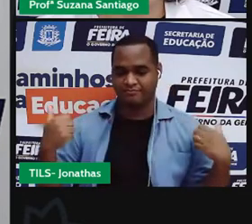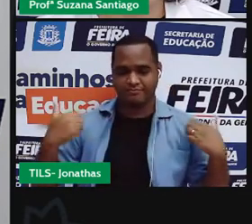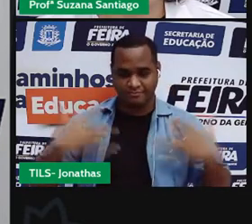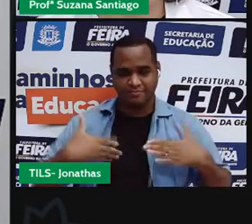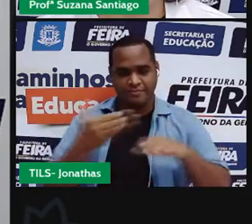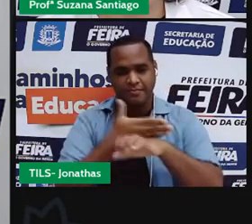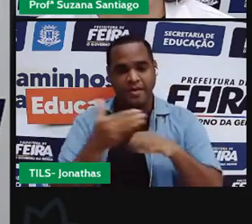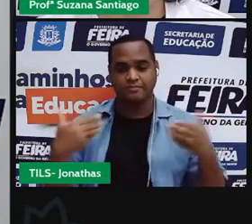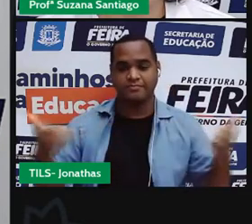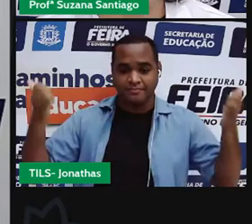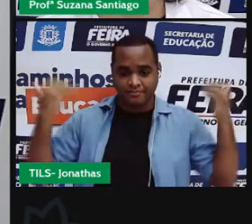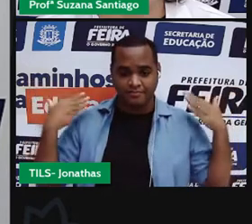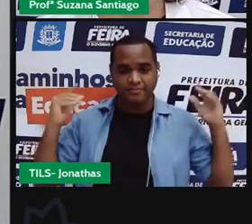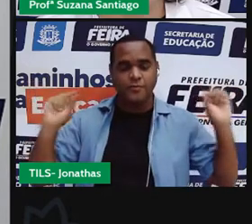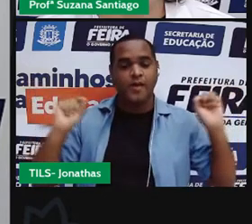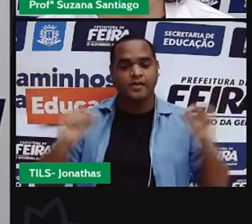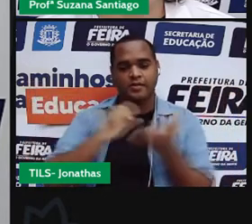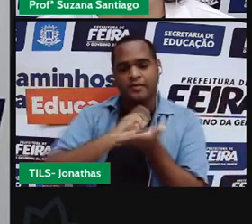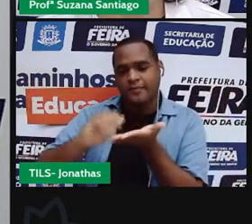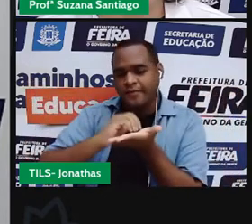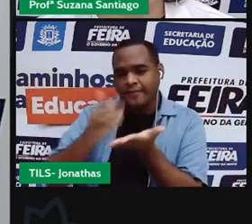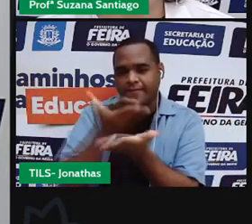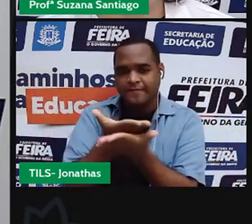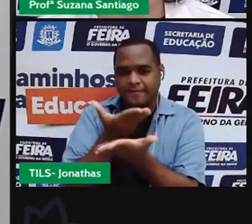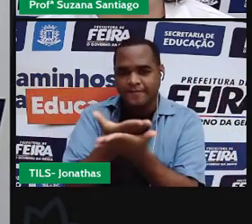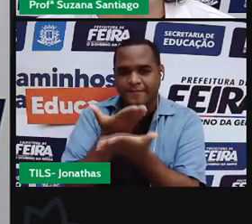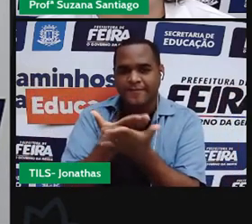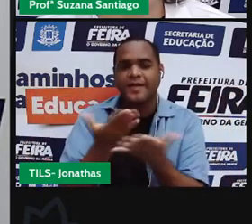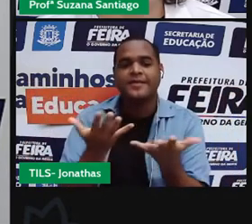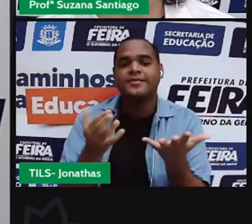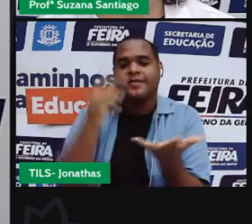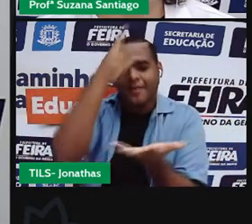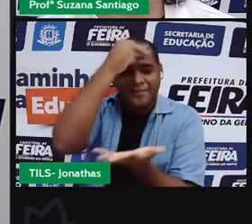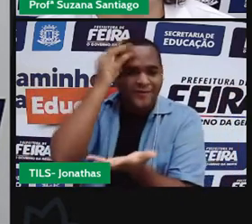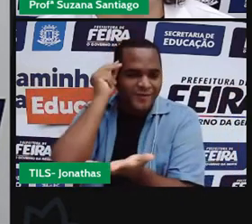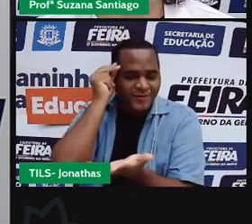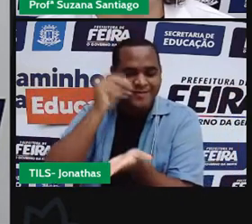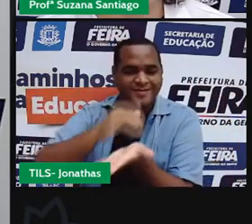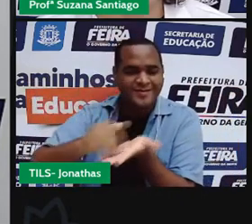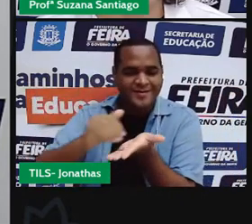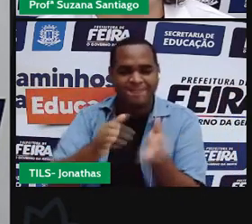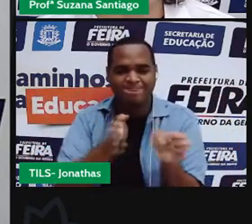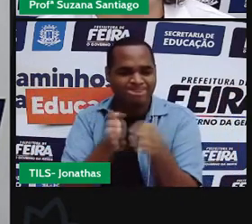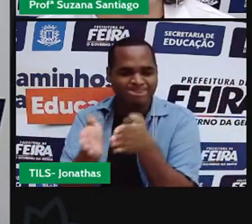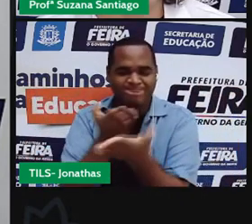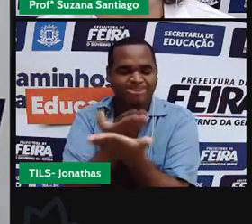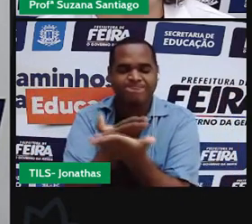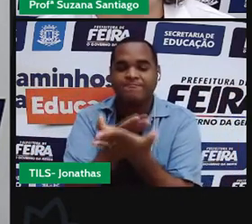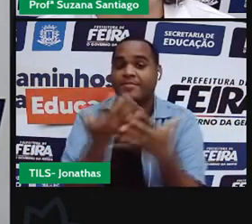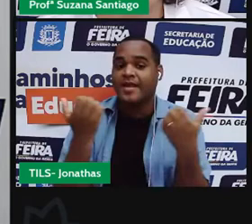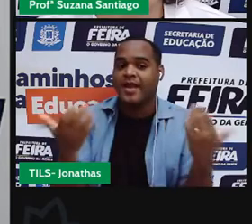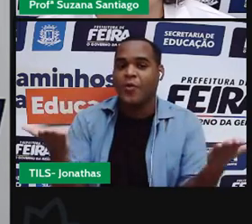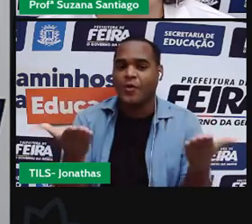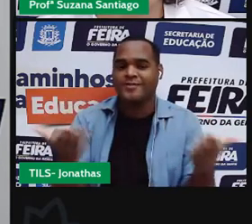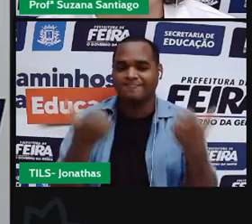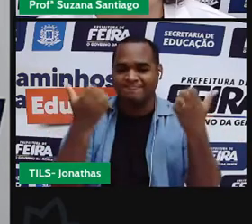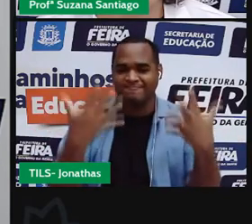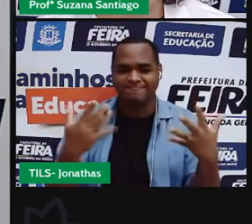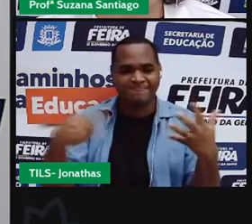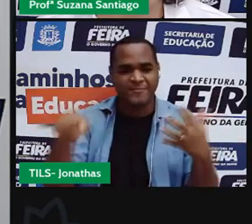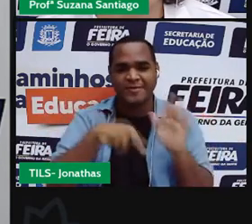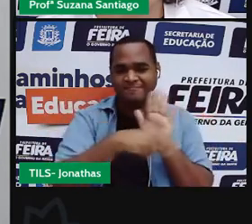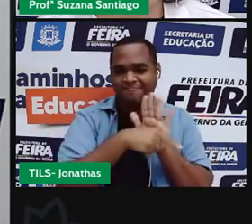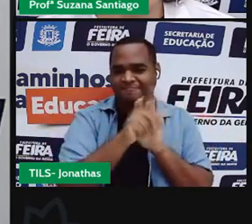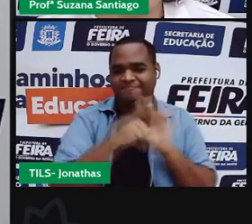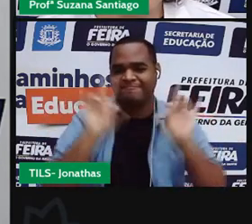branco. Aqui atrás de mim está o logo da Prefeitura Municipal de Feira de Santana e da Secretaria Municipal de Educação. E hoje nós temos